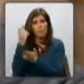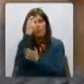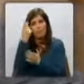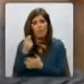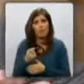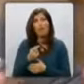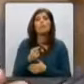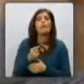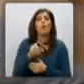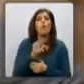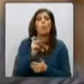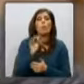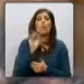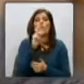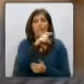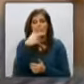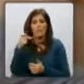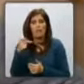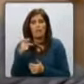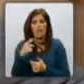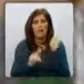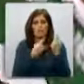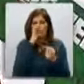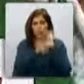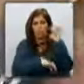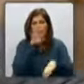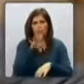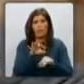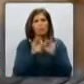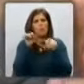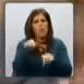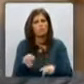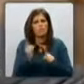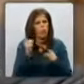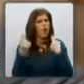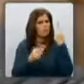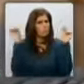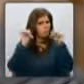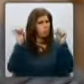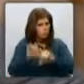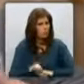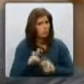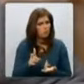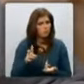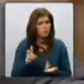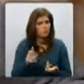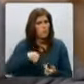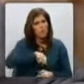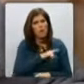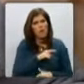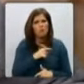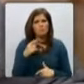profeta, e muitas vezes de uma forma insultuosa, não como esta, mas de uma forma insultuosa nas outras edições, para nós